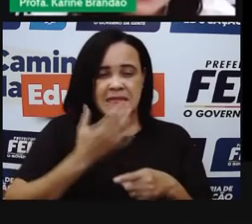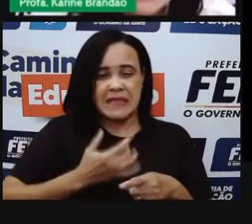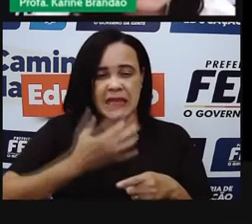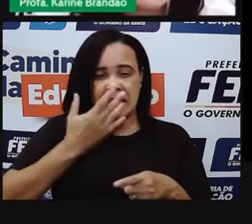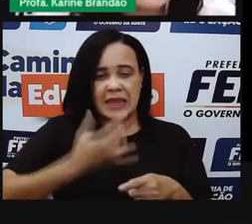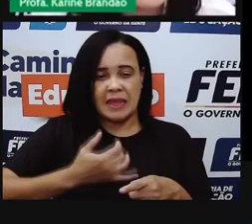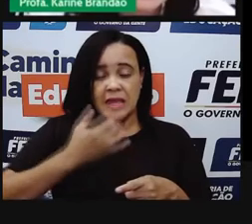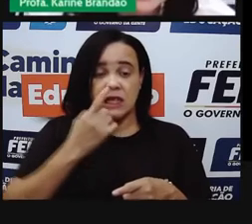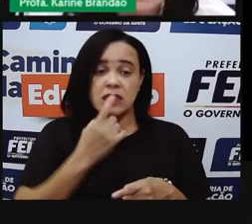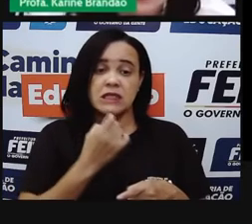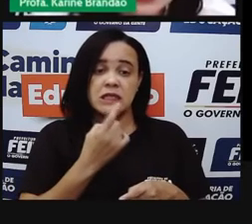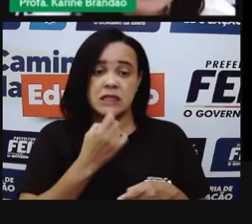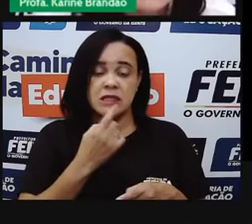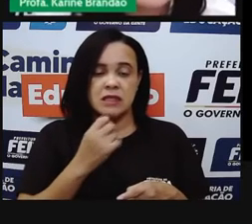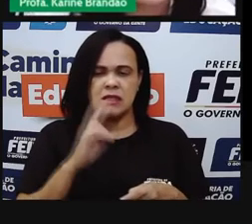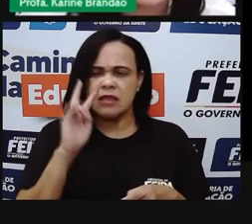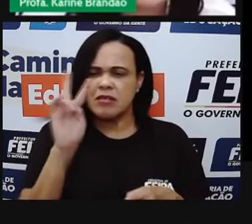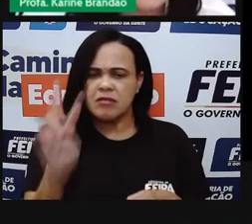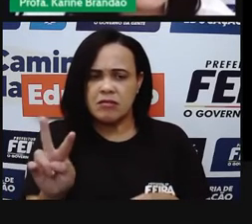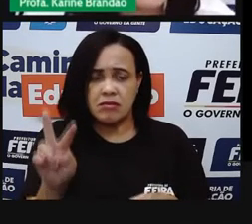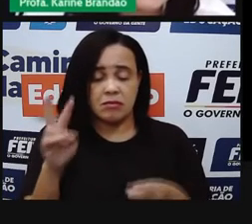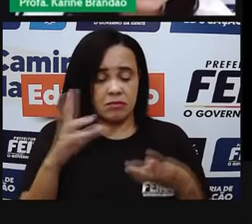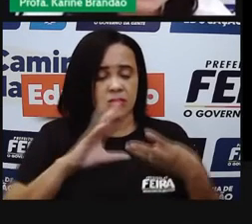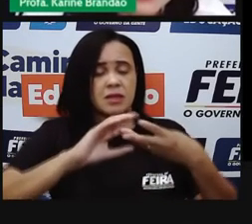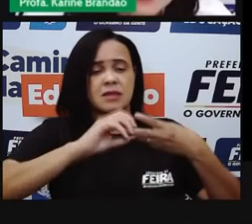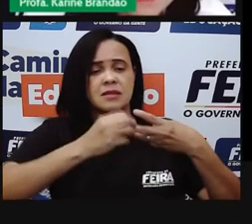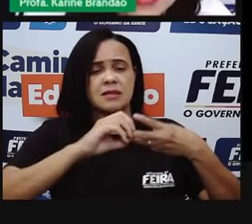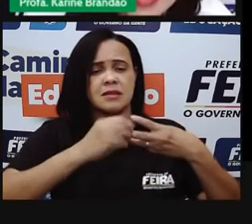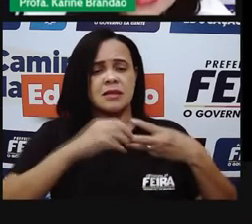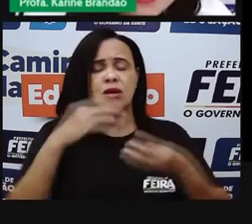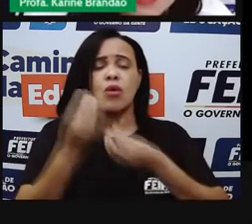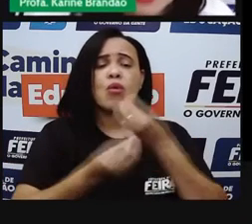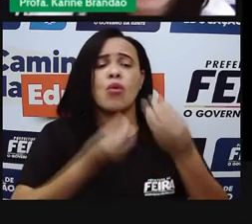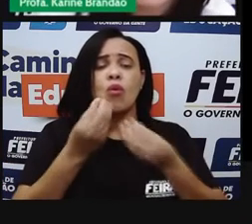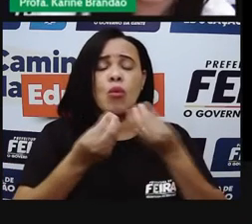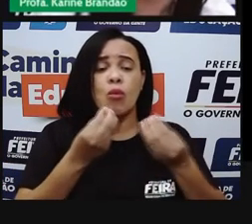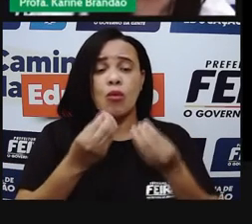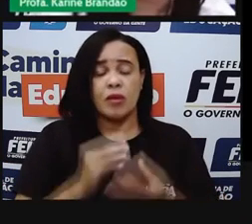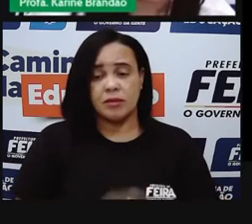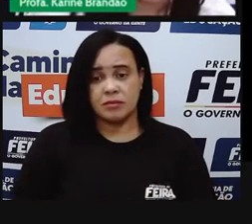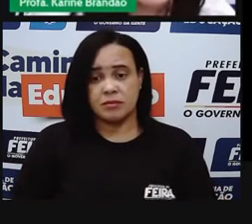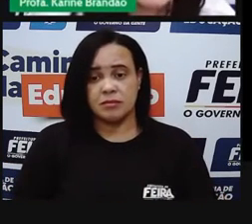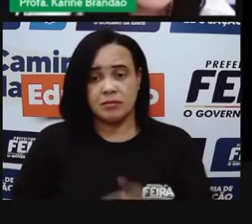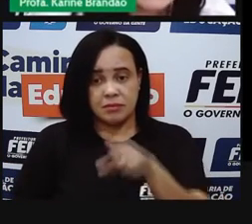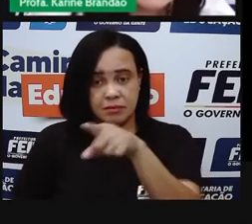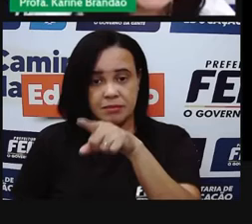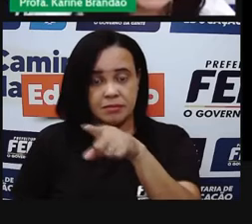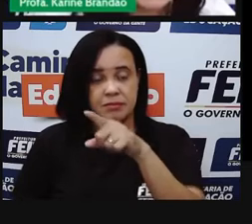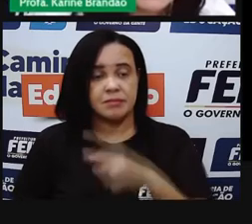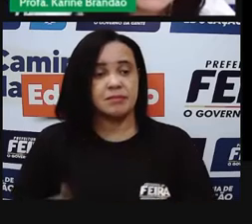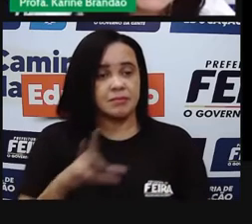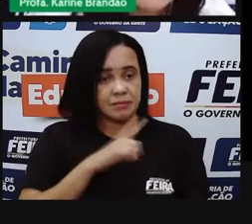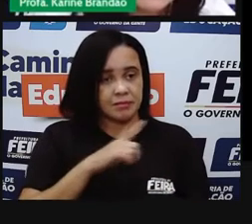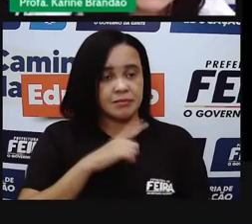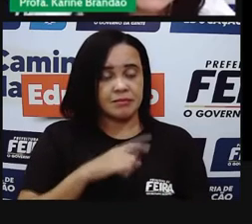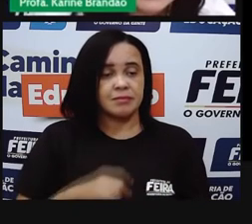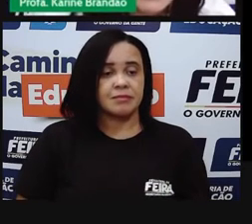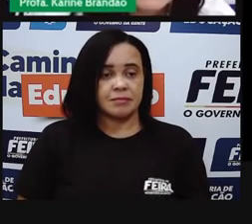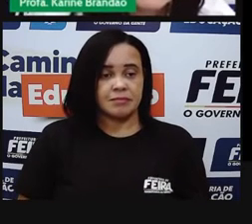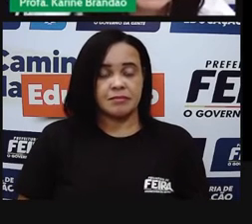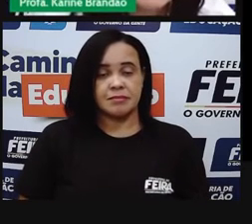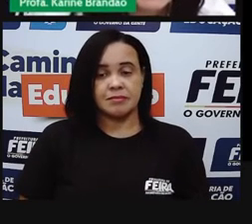Pró, essa célula? Se vocês observarem nessa imagem aqui, cada retângulo desse, tá